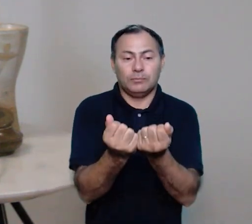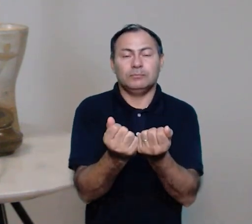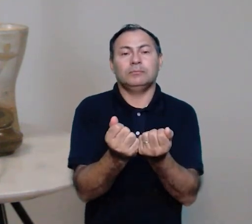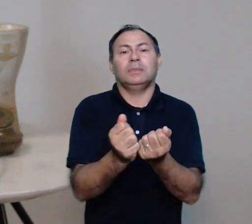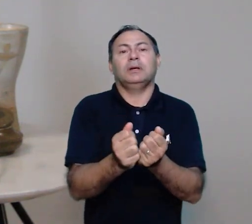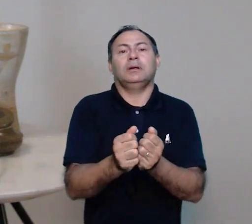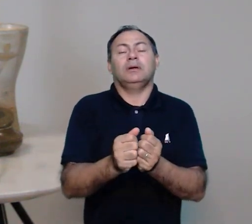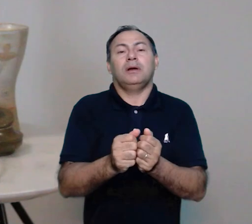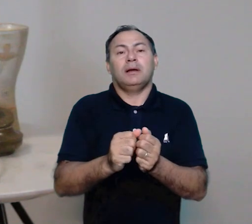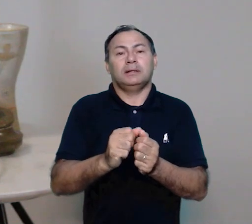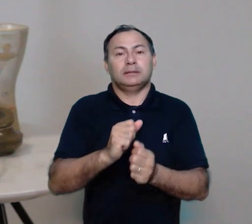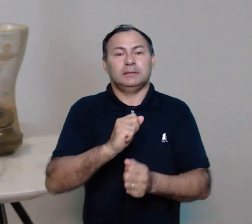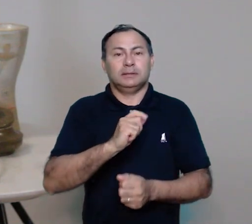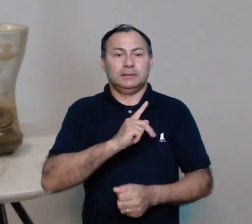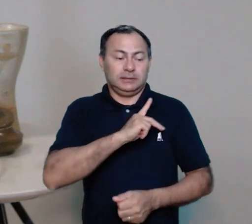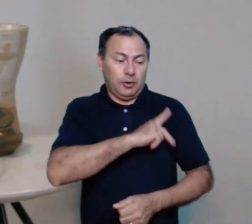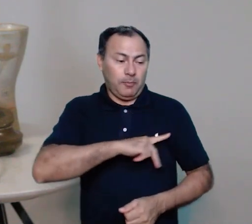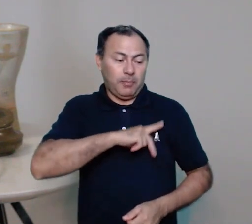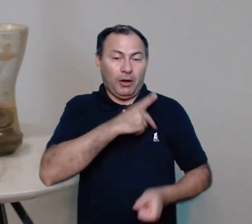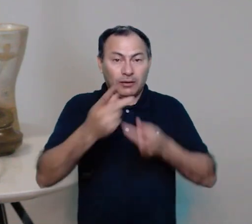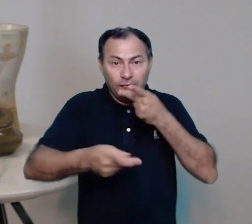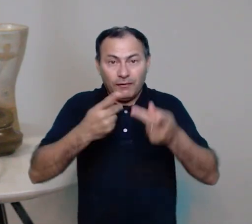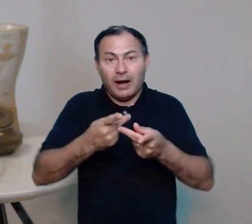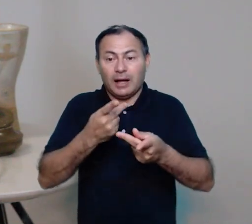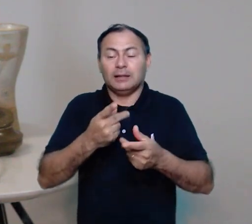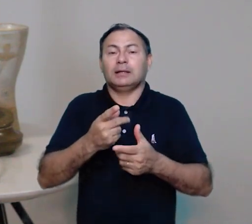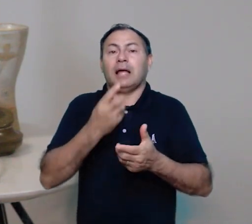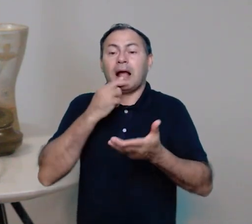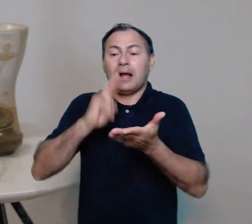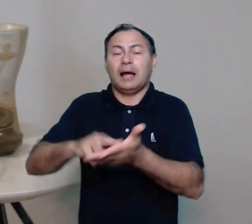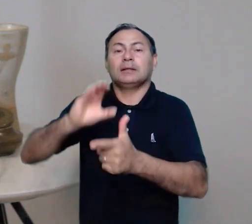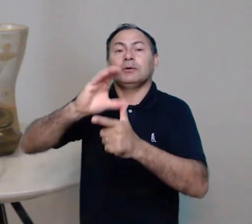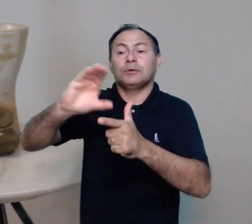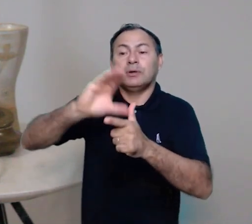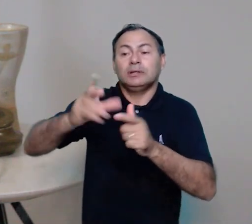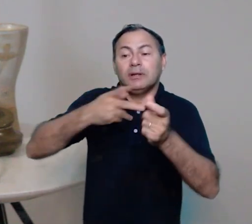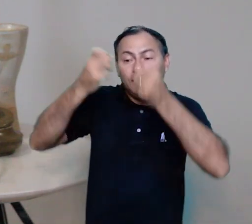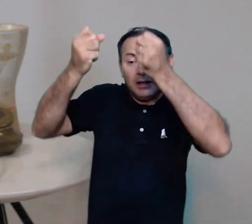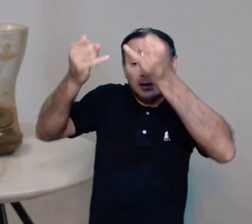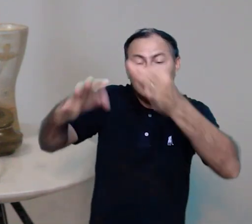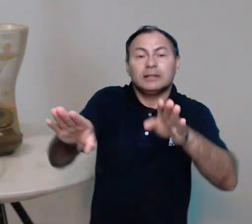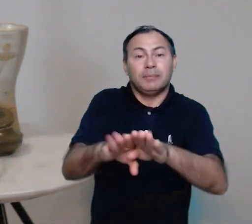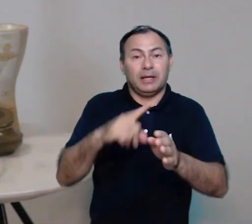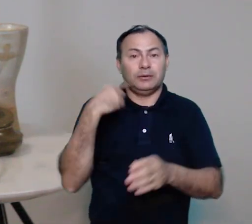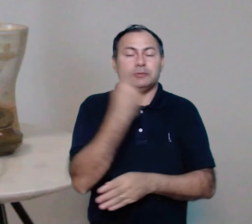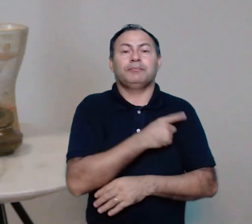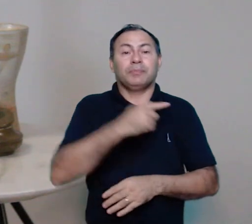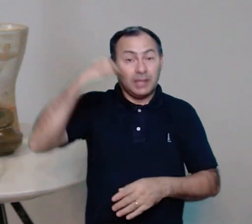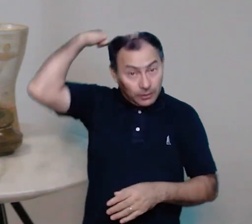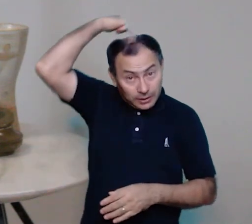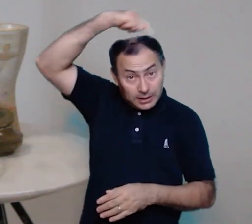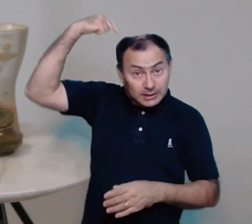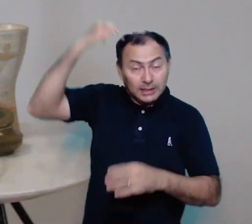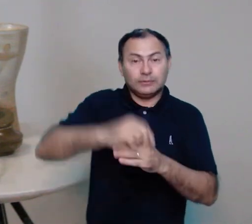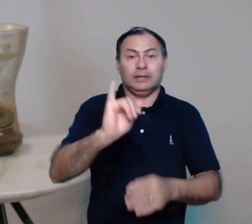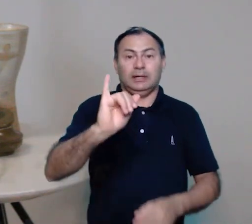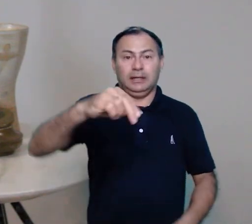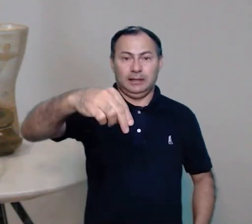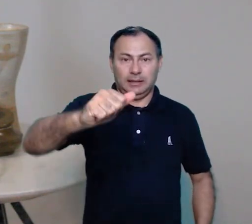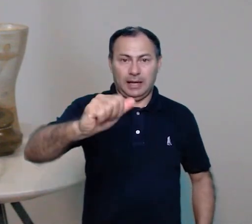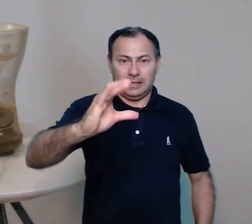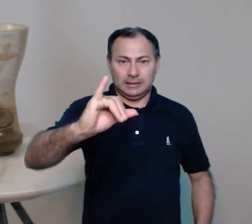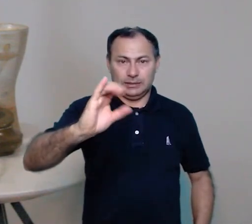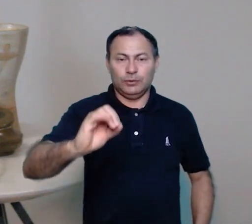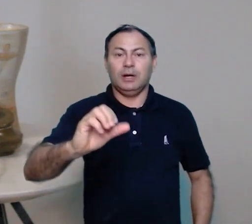desse único pão, diz São Paulo aos Coríntios e também a nós. Santo Inácio